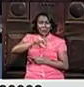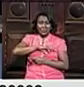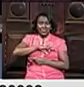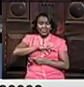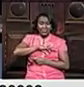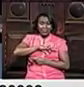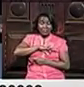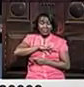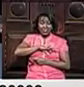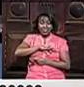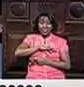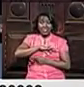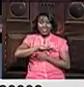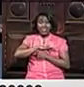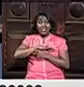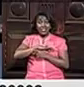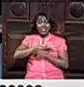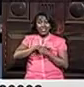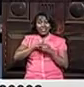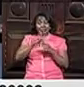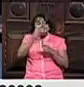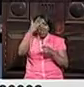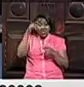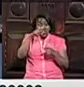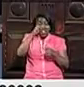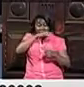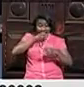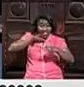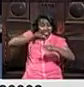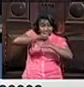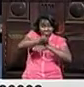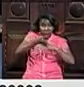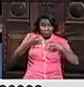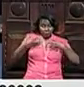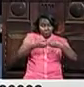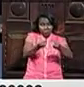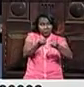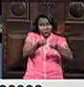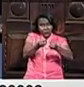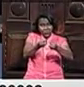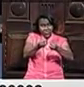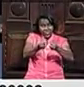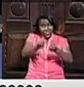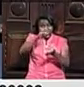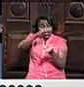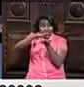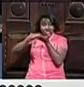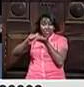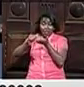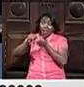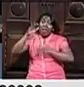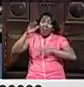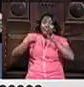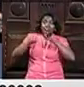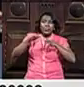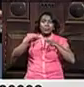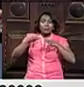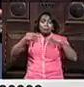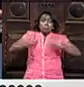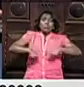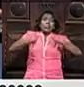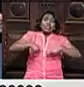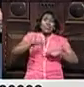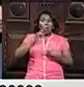e aqueles que são retirados dos imóveis, ou por vingança ou por